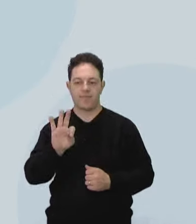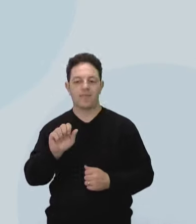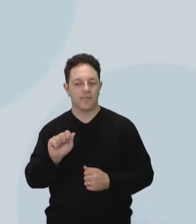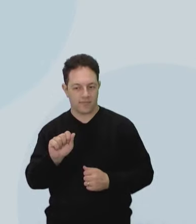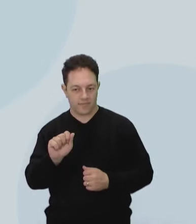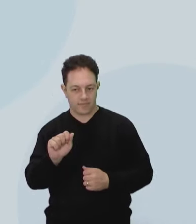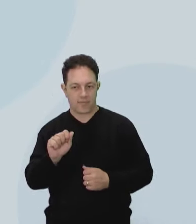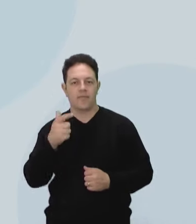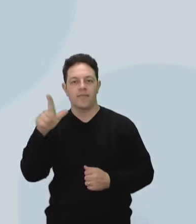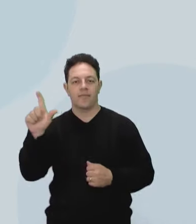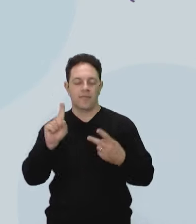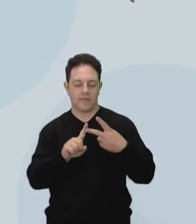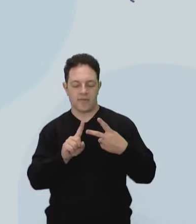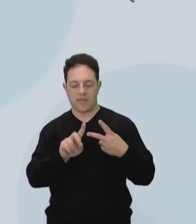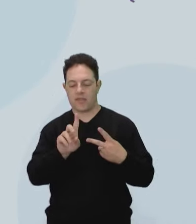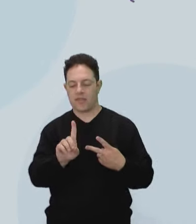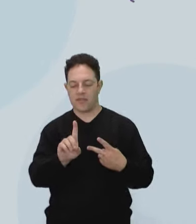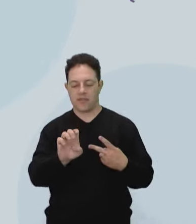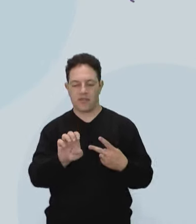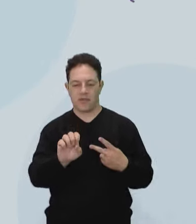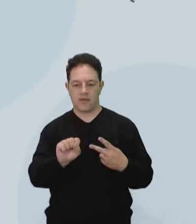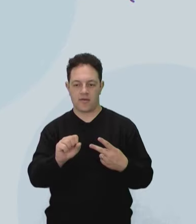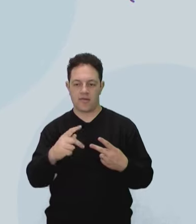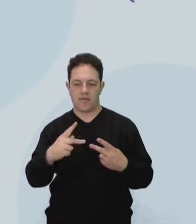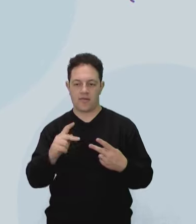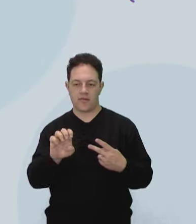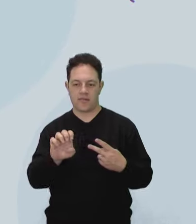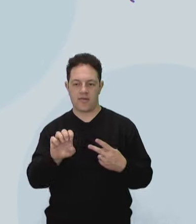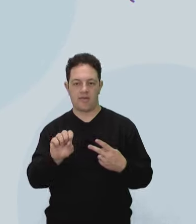receita e despesa.